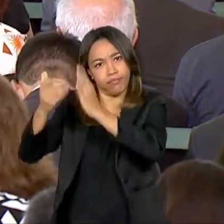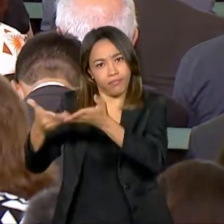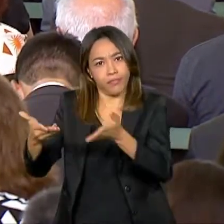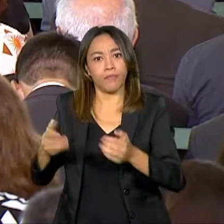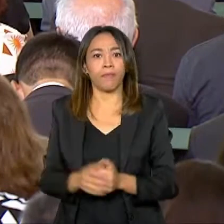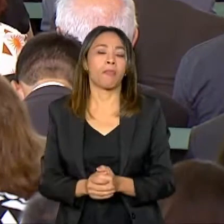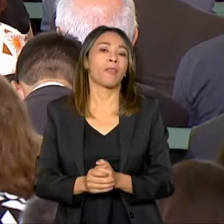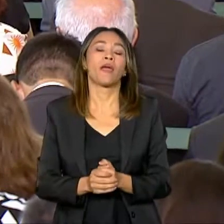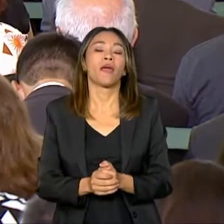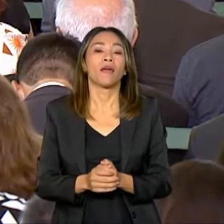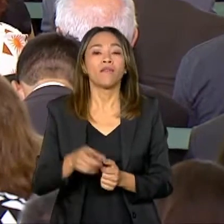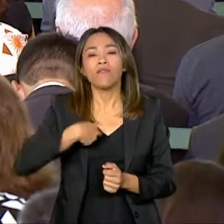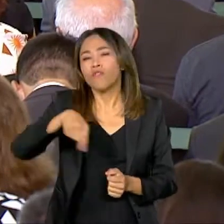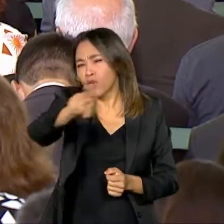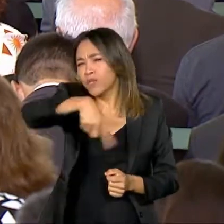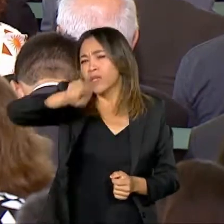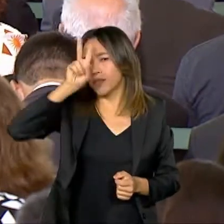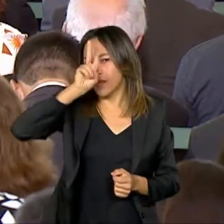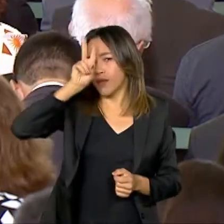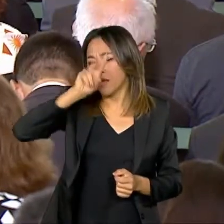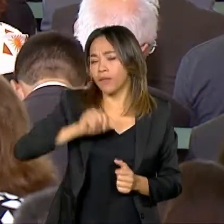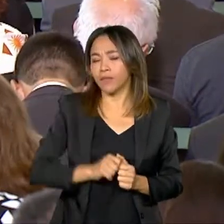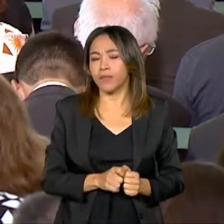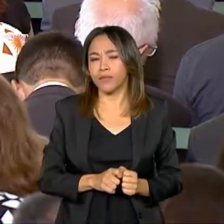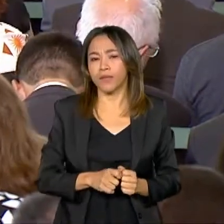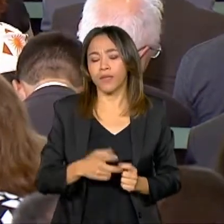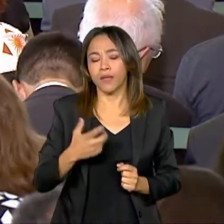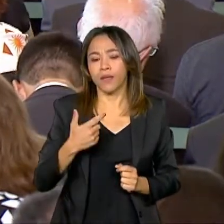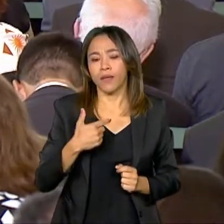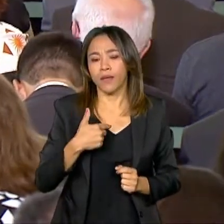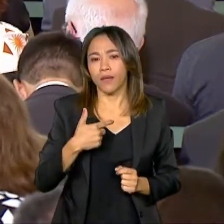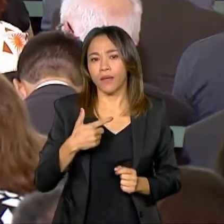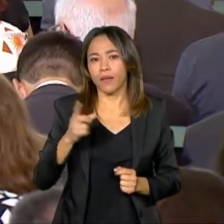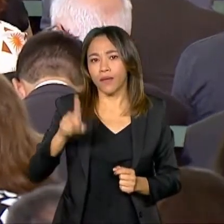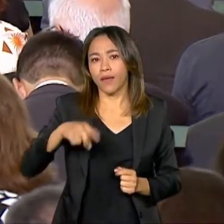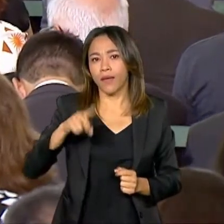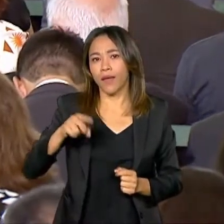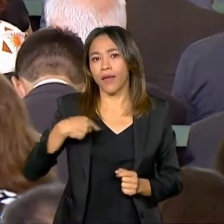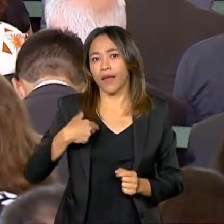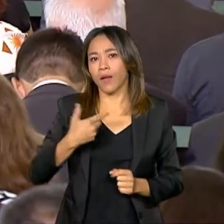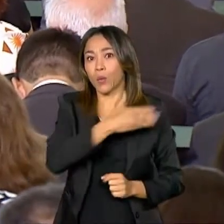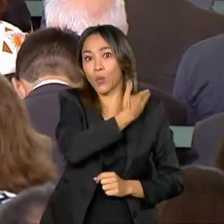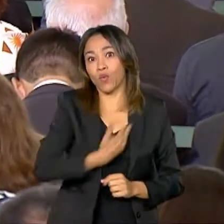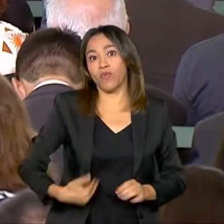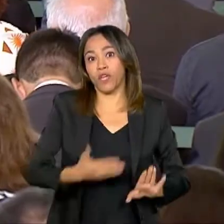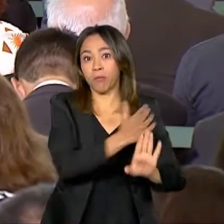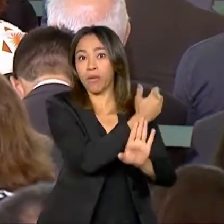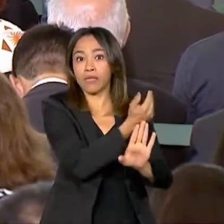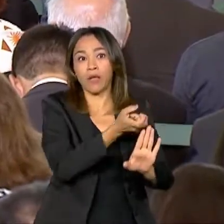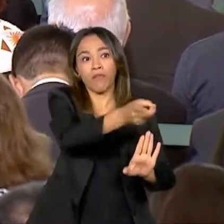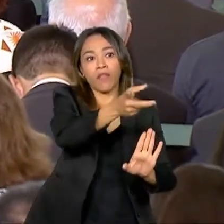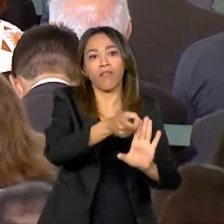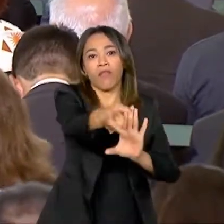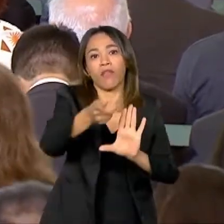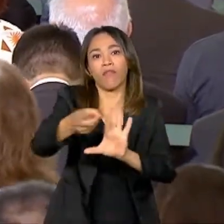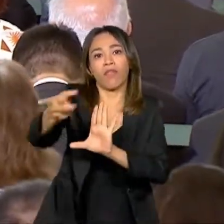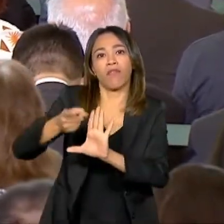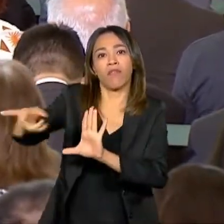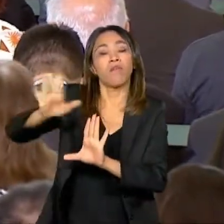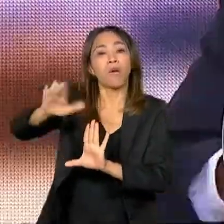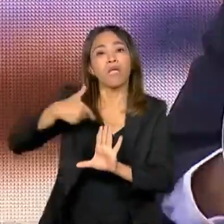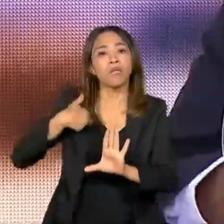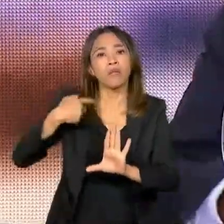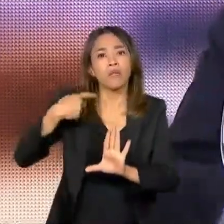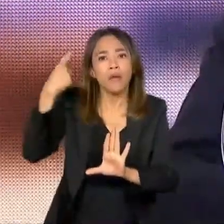patrimônio né Vocês lembram que até era um era até um certo Mantra do governo anterior essa alienação de patrimônio sem nenhuma preocupação e utilizar